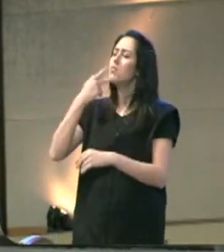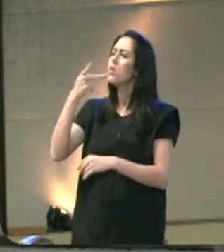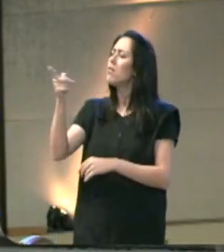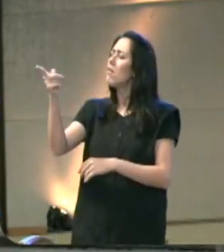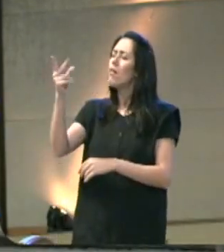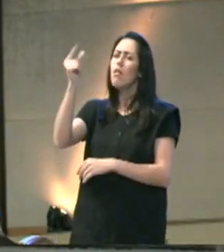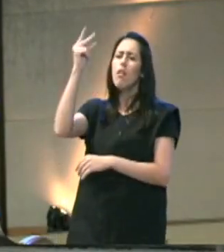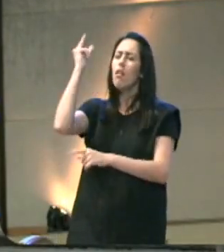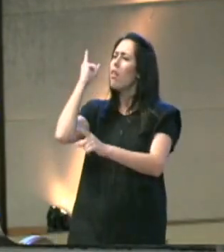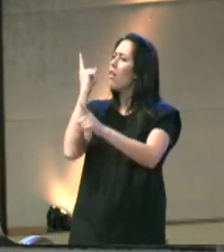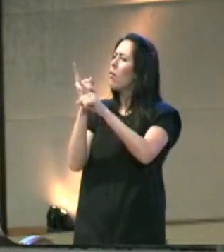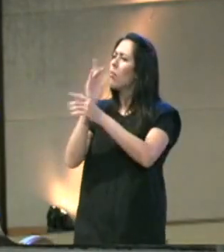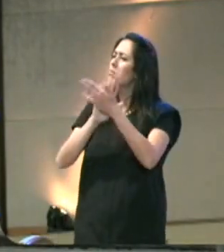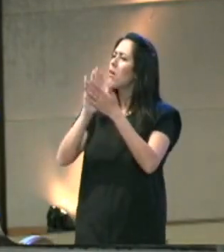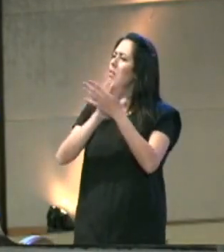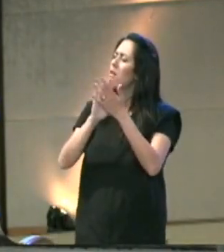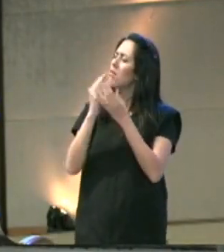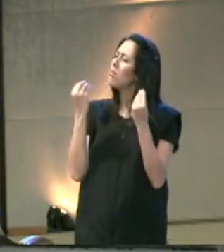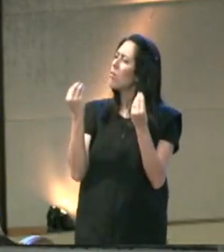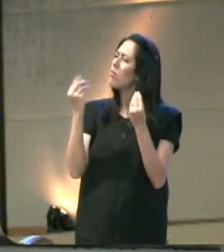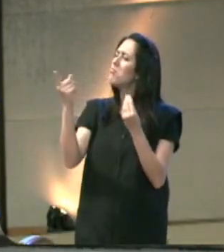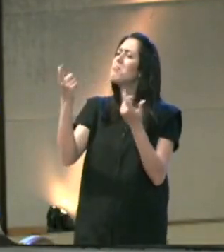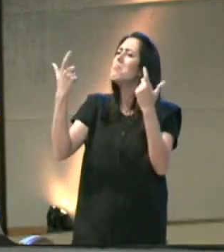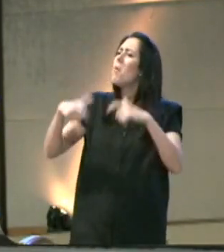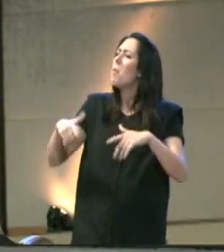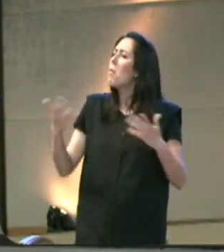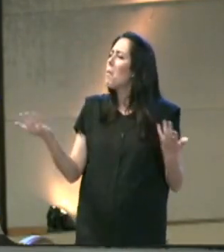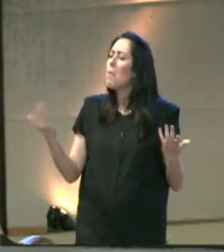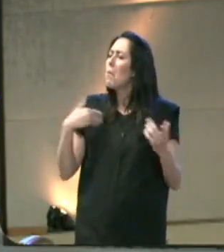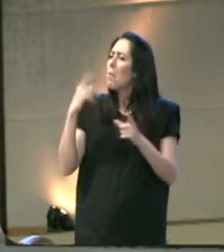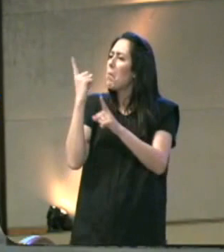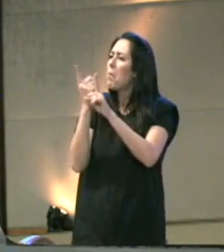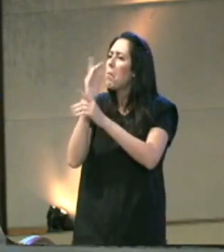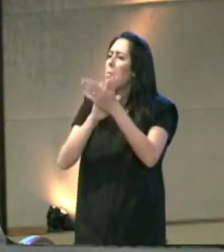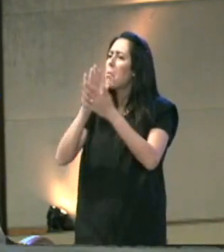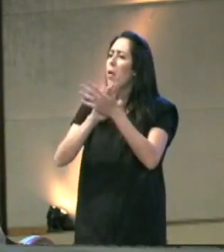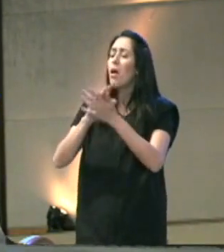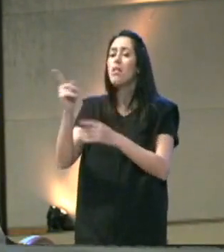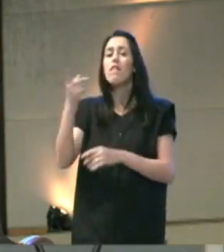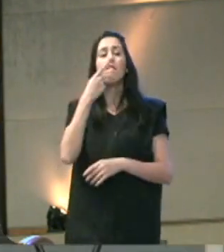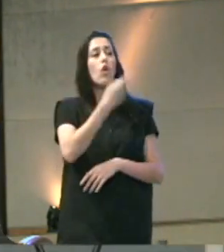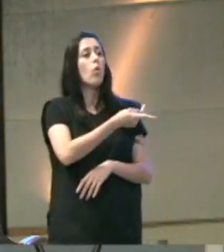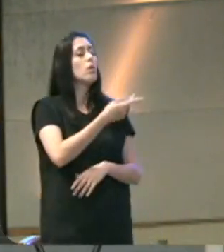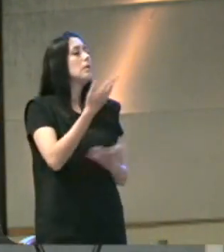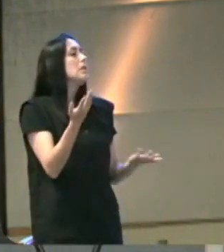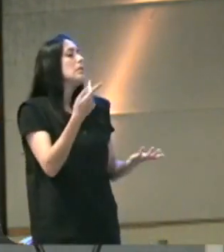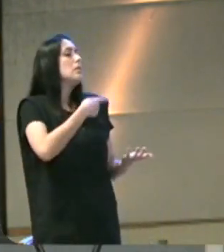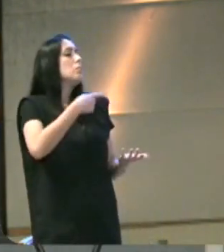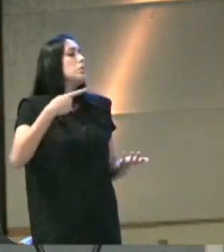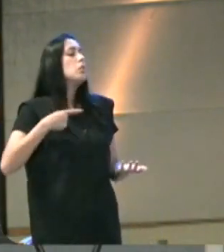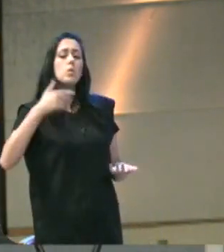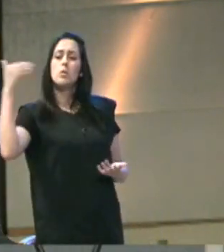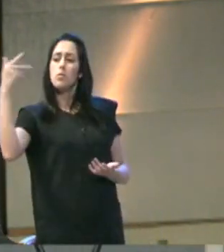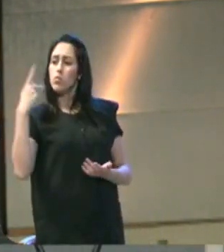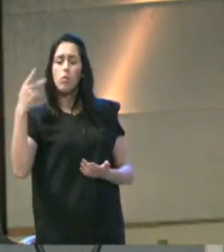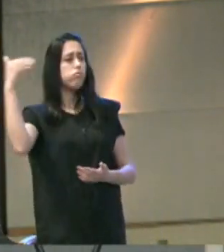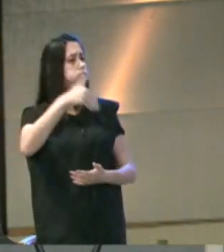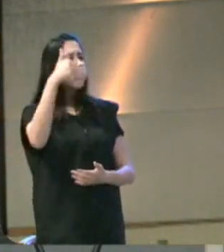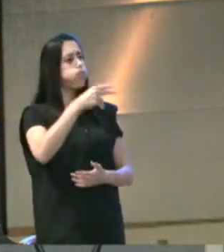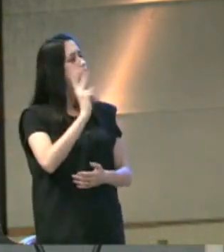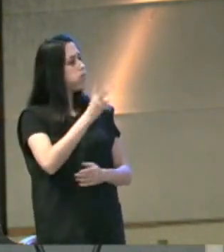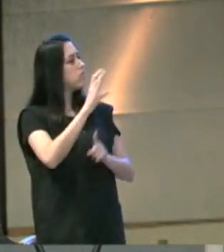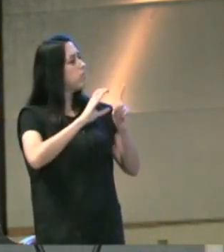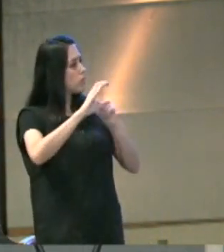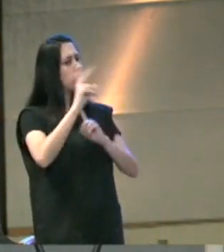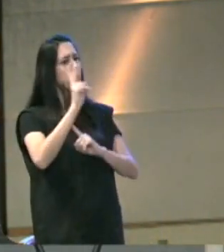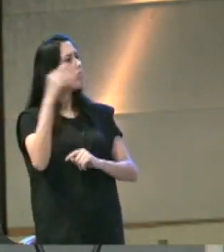igreja, onde você está? E esse casal disse para mim assim: não, pastor, a gente não perde um culto,